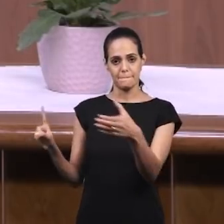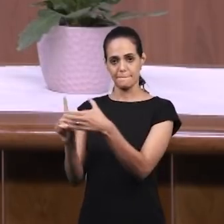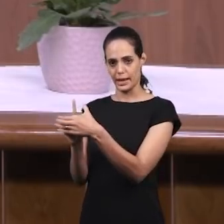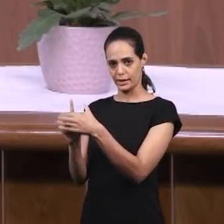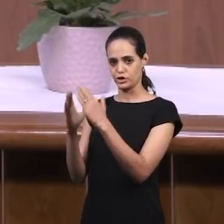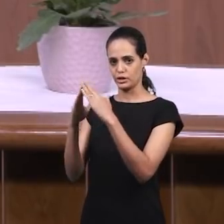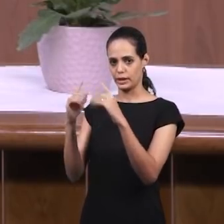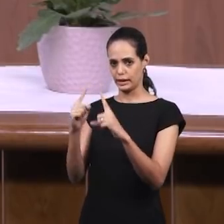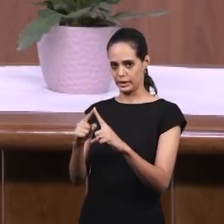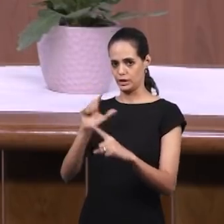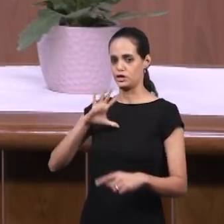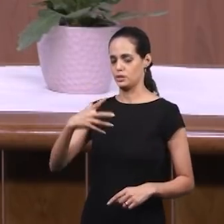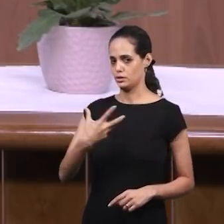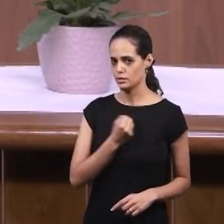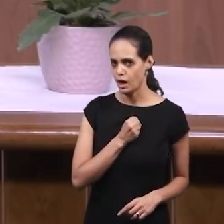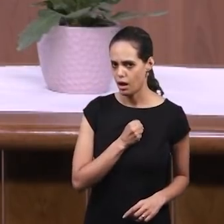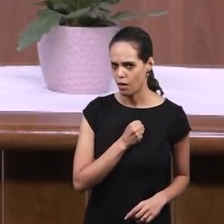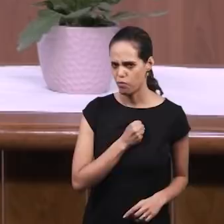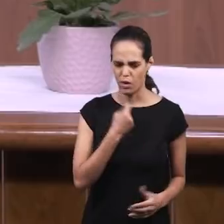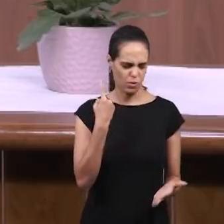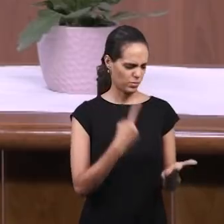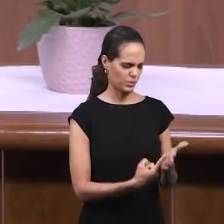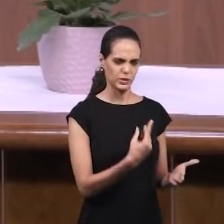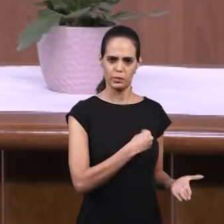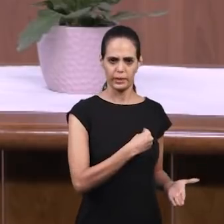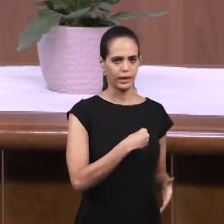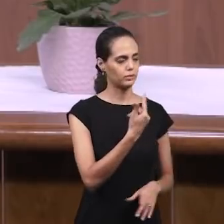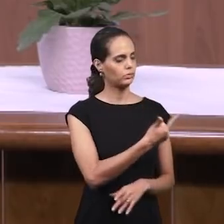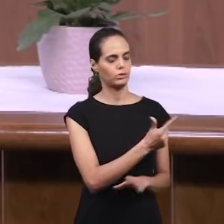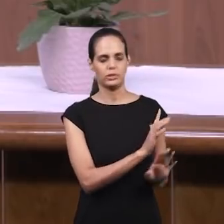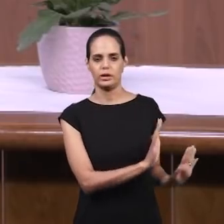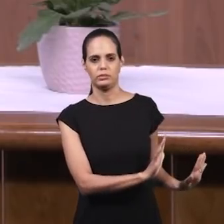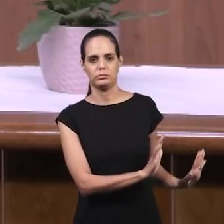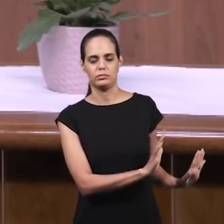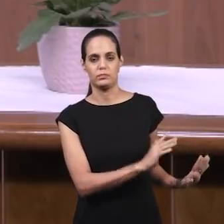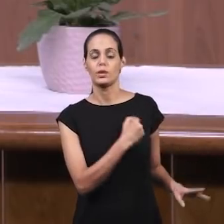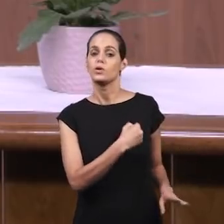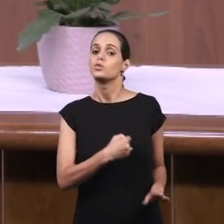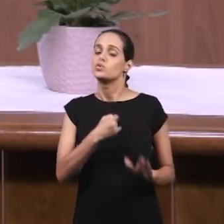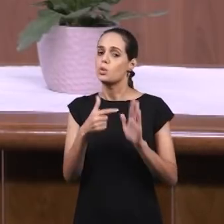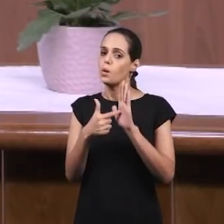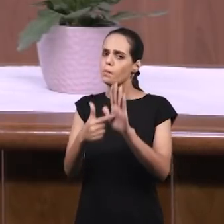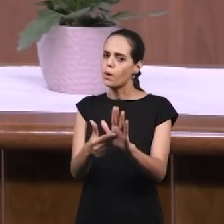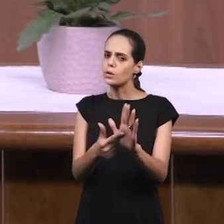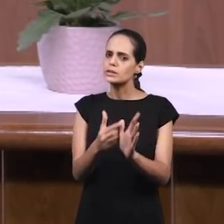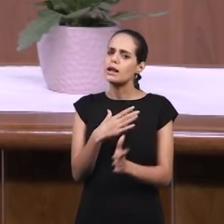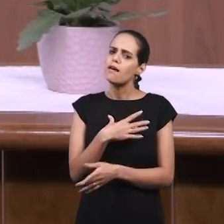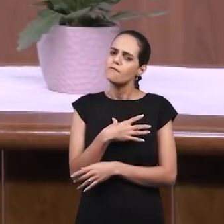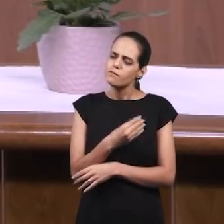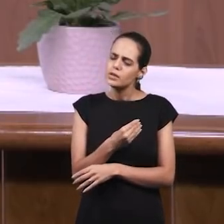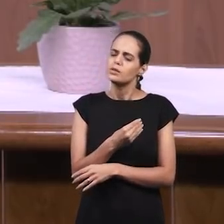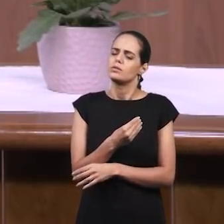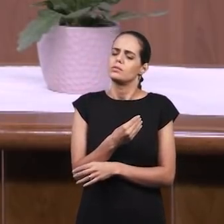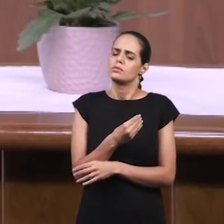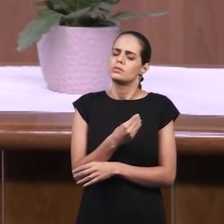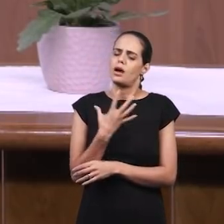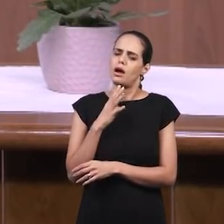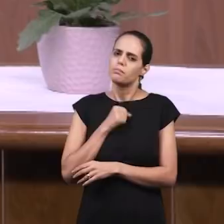arrebatada, ele não tem compromisso com o pecado. Está lá escrito em 1 João, filhinhos, se pecardes,